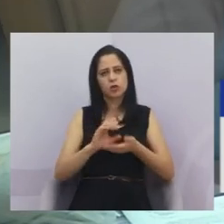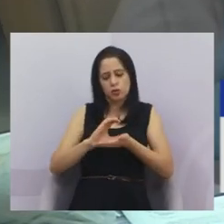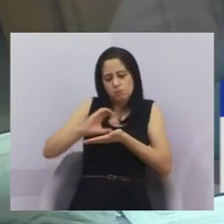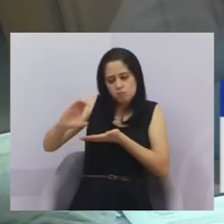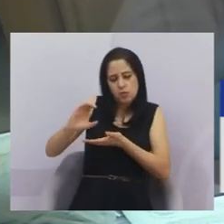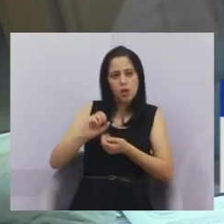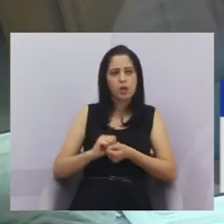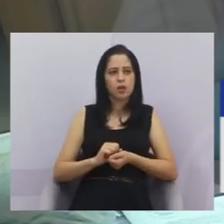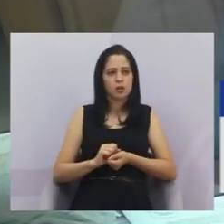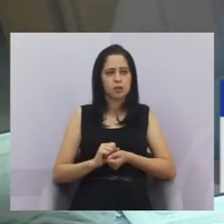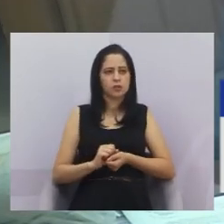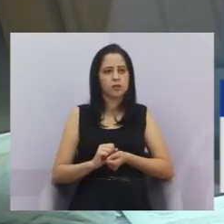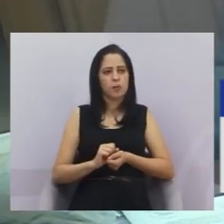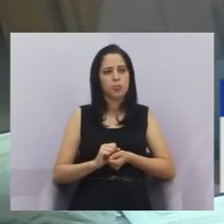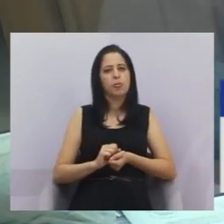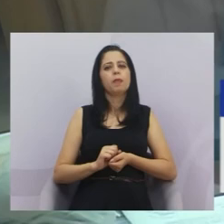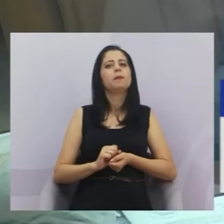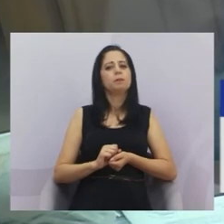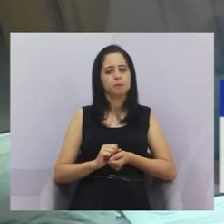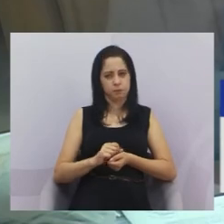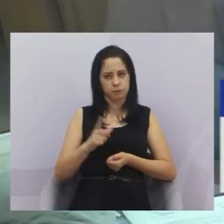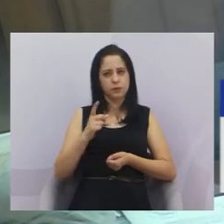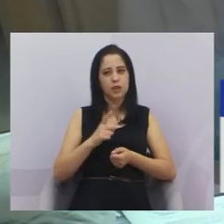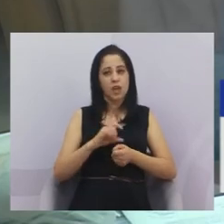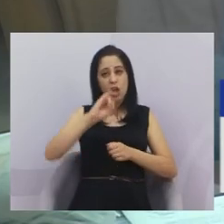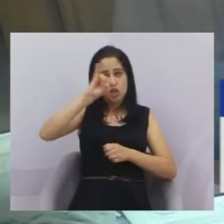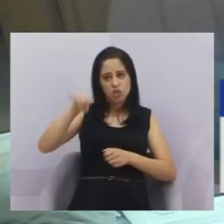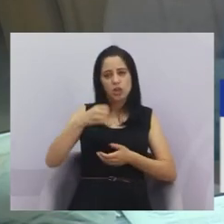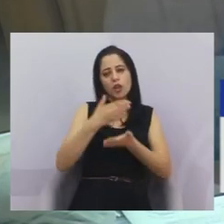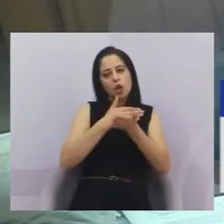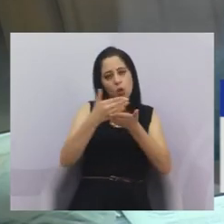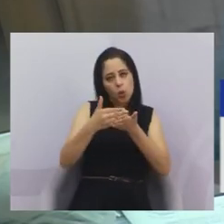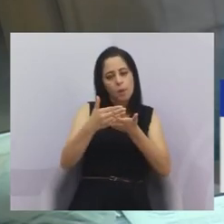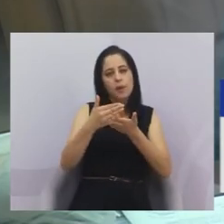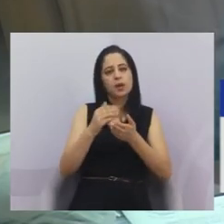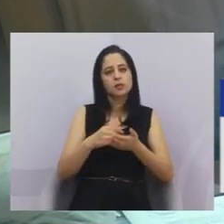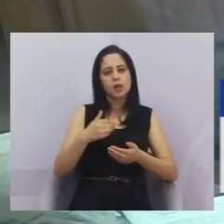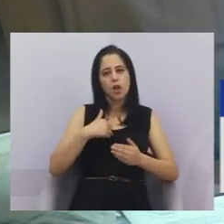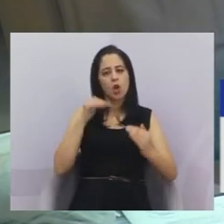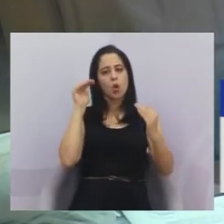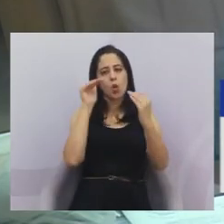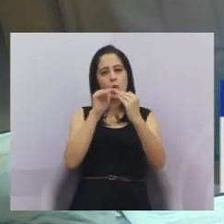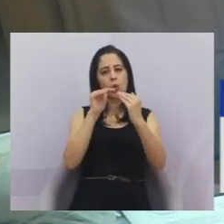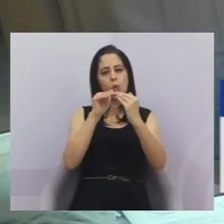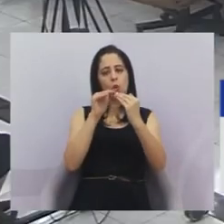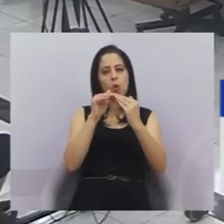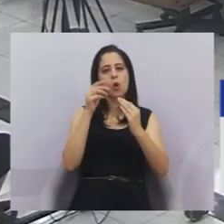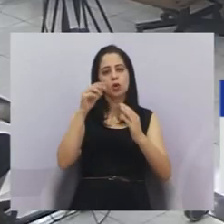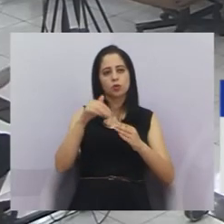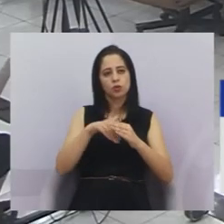será criada e estará em vigência a partir de 1º de janeiro de 2022. Meu voto é favorável.